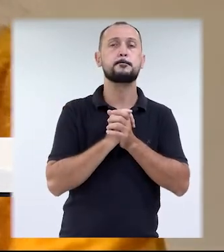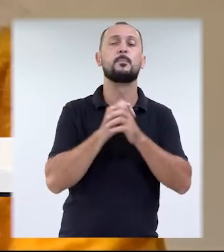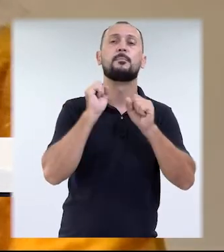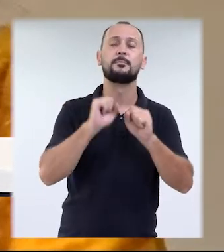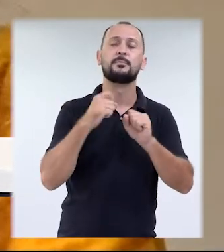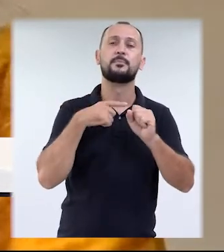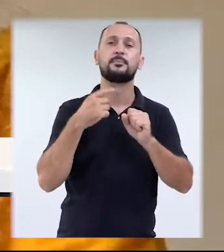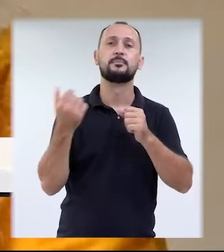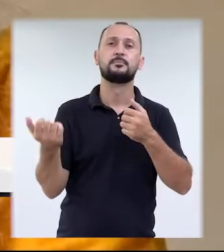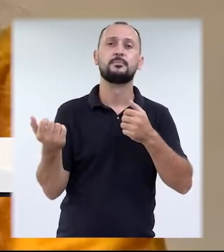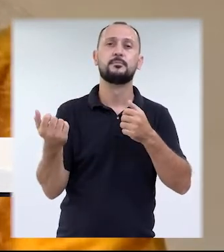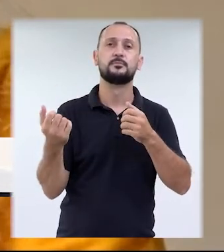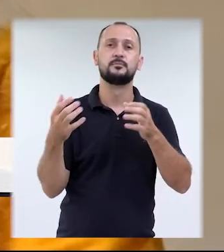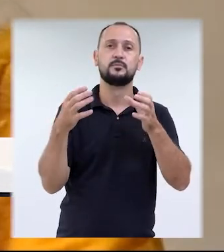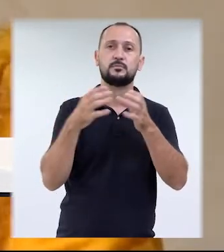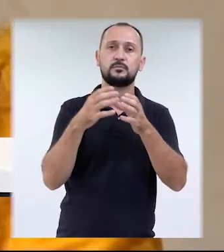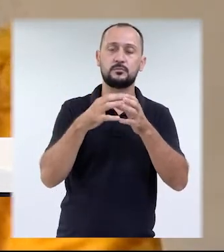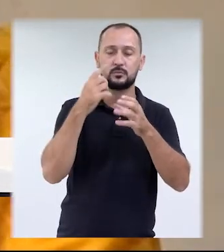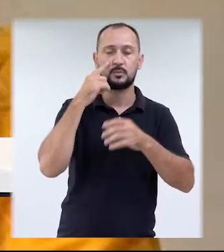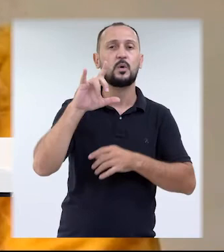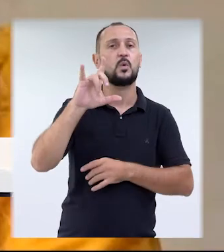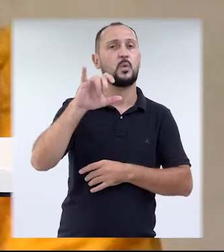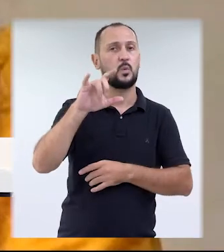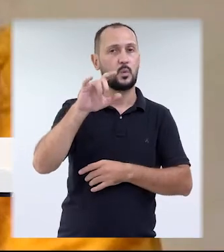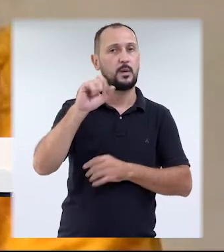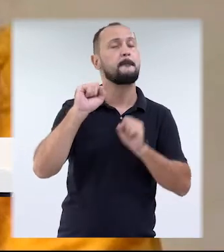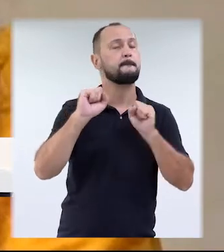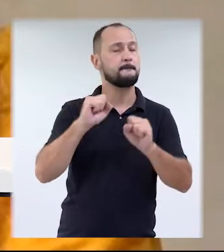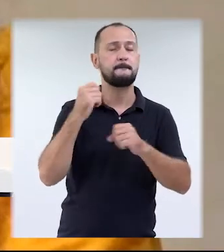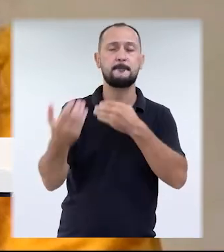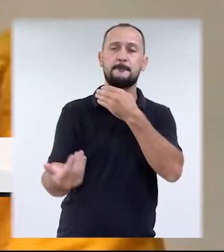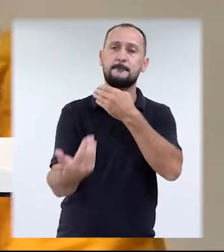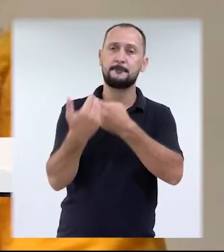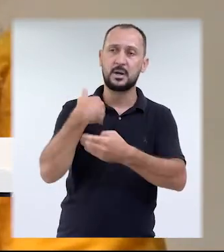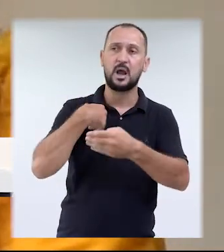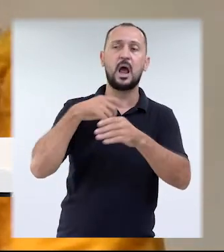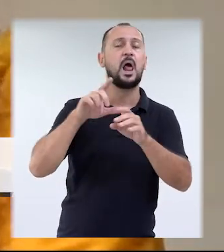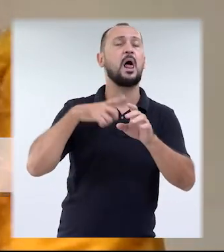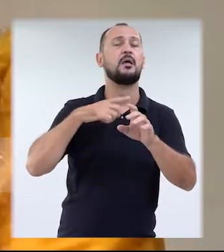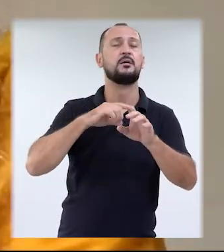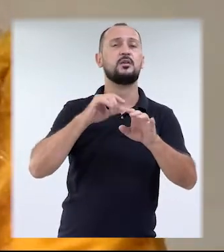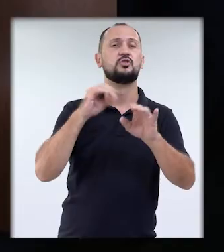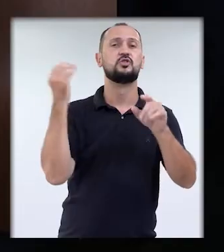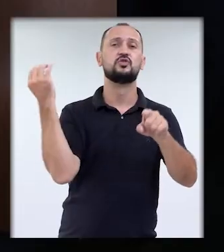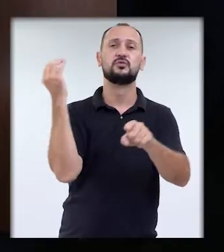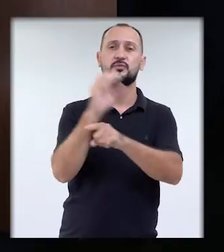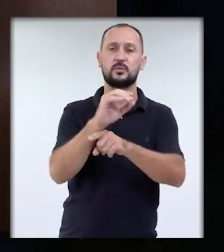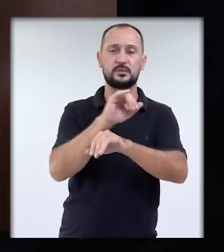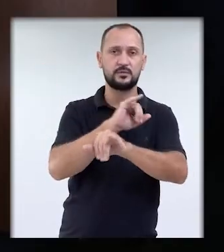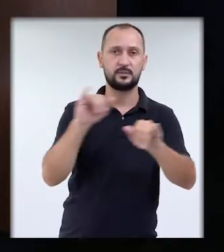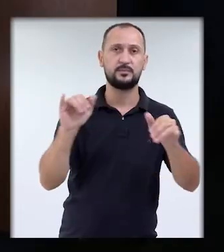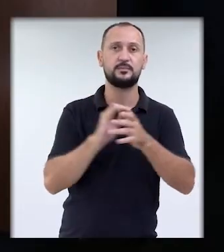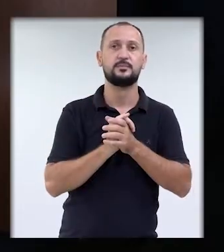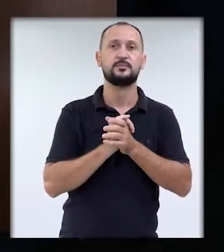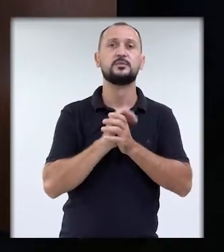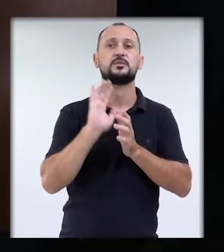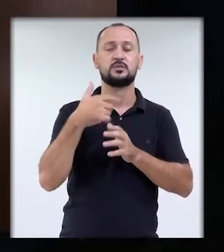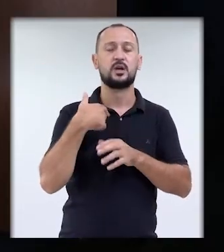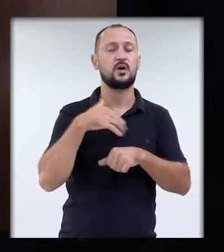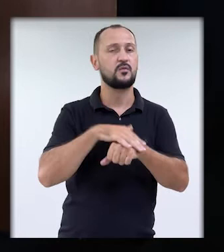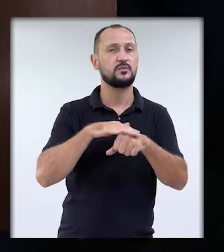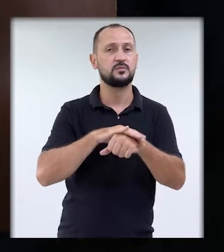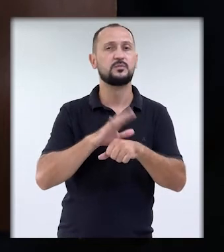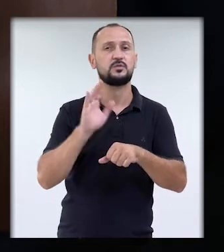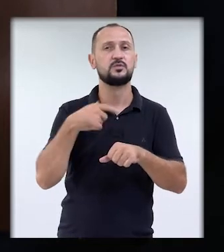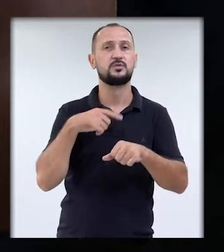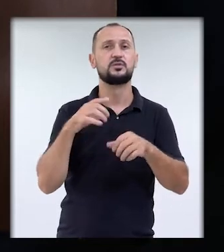Ele pode estar entrando em contato através do meu Instagram, lá eu também coloco todas as informações. Você já falou comigo que